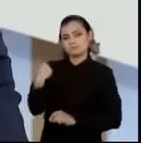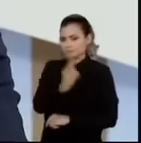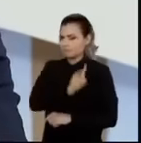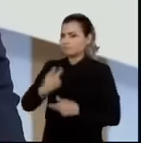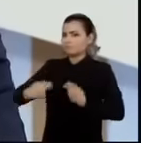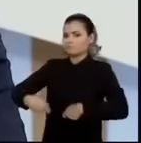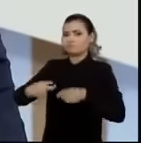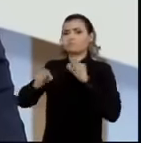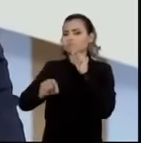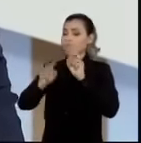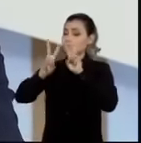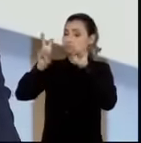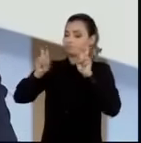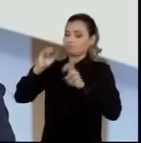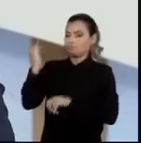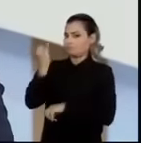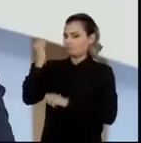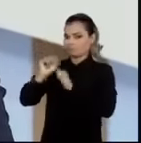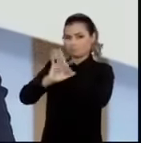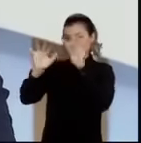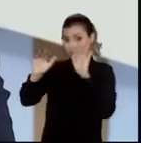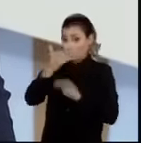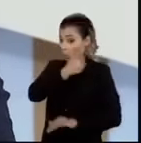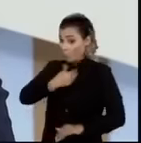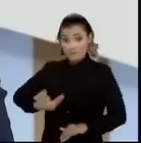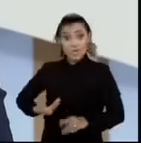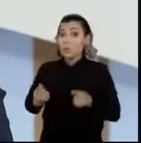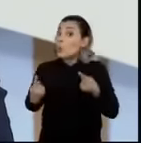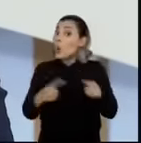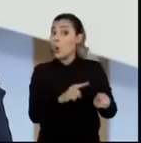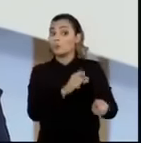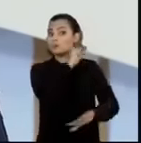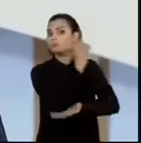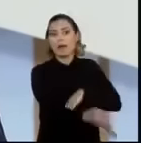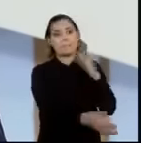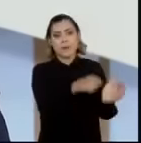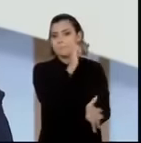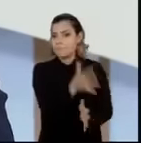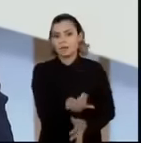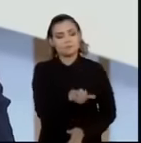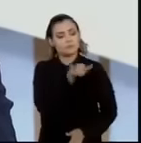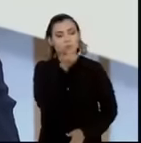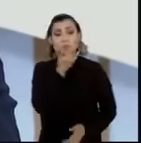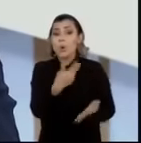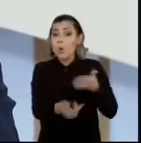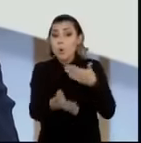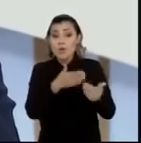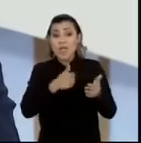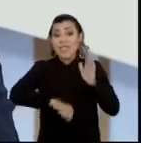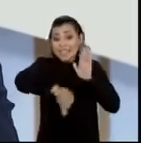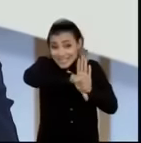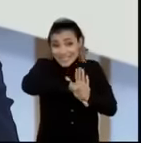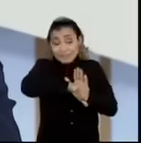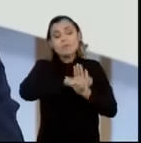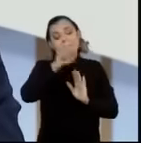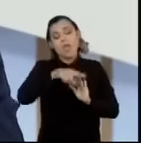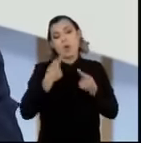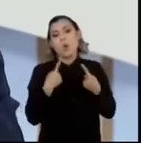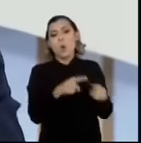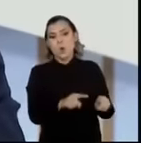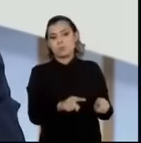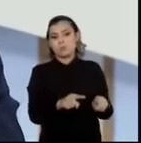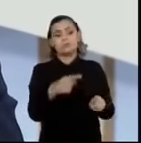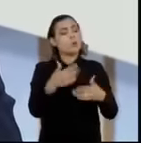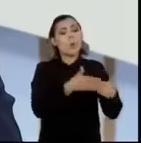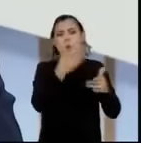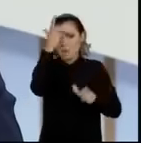essa questão de maneira muito clara. O governo é contra o desmatamento ilegal. Aliás, contra qualquer atividade ilegal praticada por quem